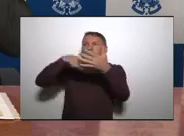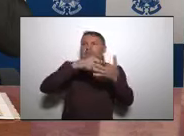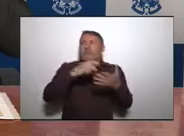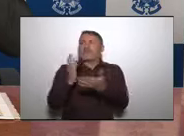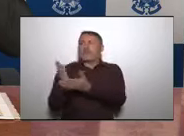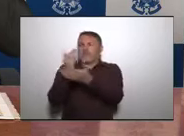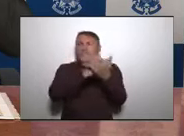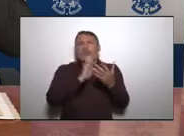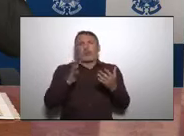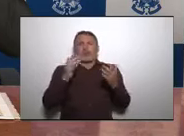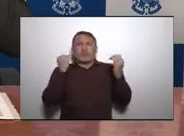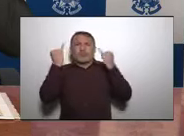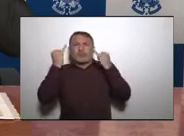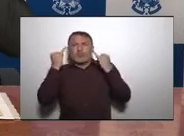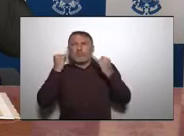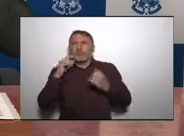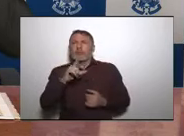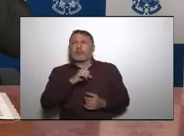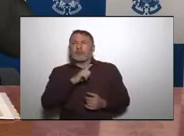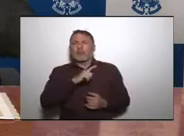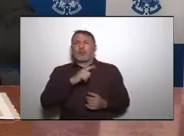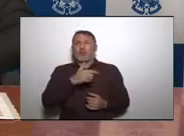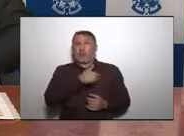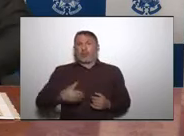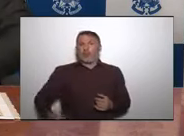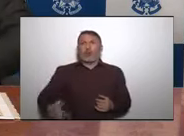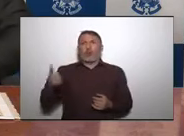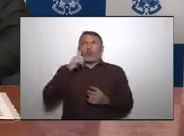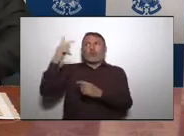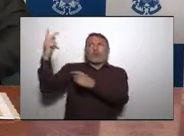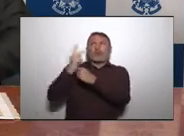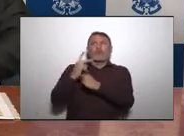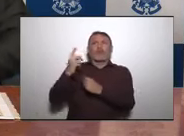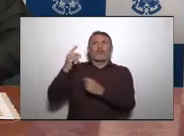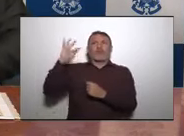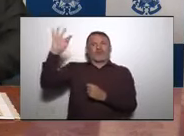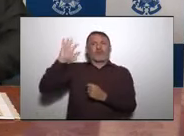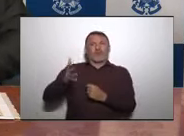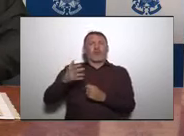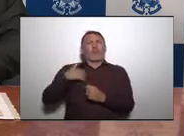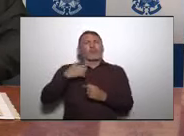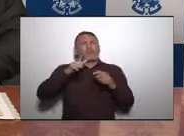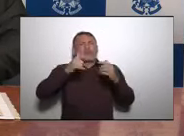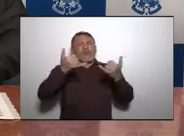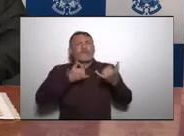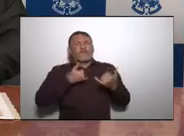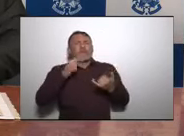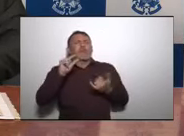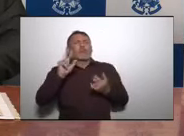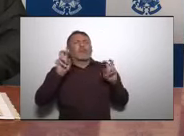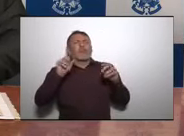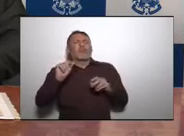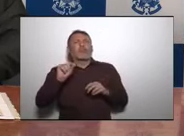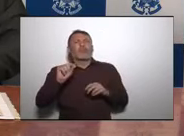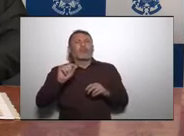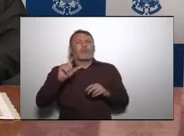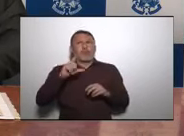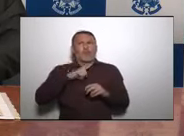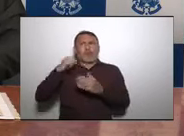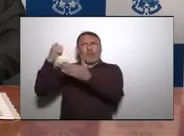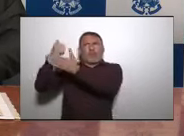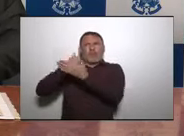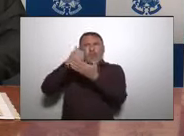conseguiu reaver sua nota no Tesouro Nacional. Eu queria que o senhor falasse um pouquinho com relação a isso e ao plano e o apoio ao plano de